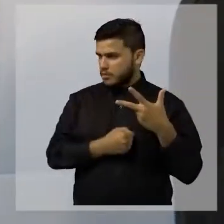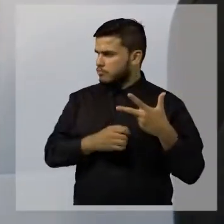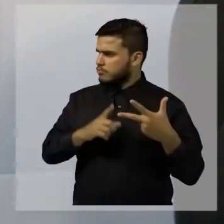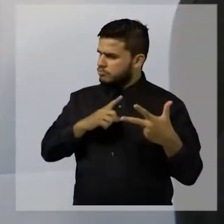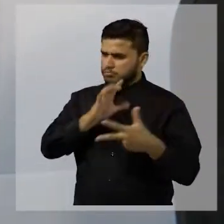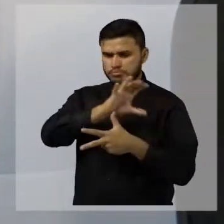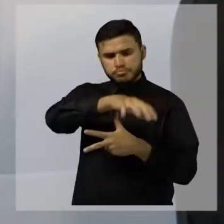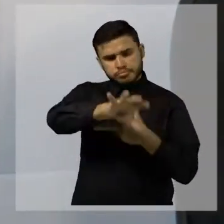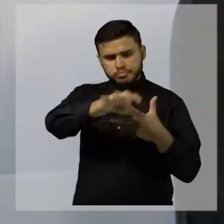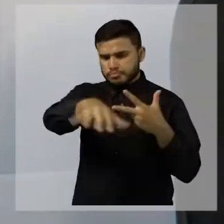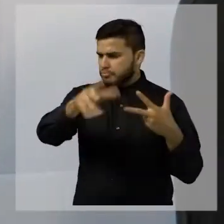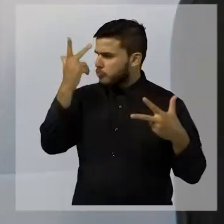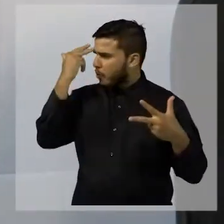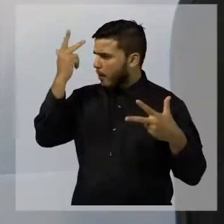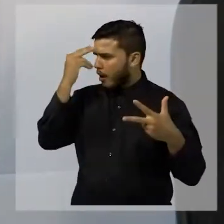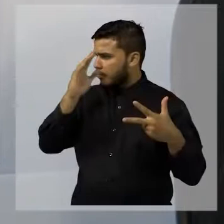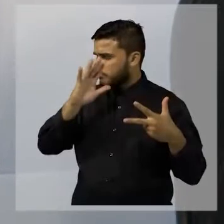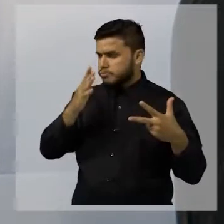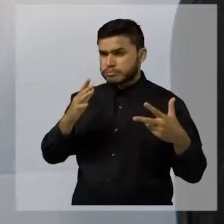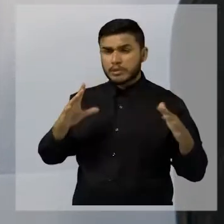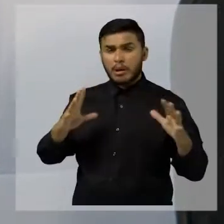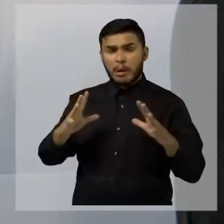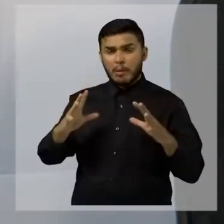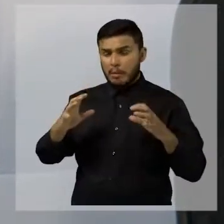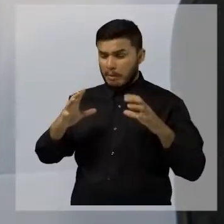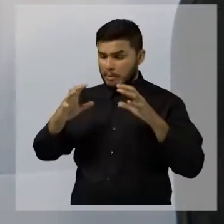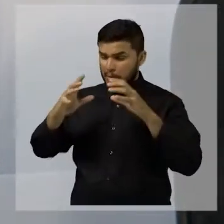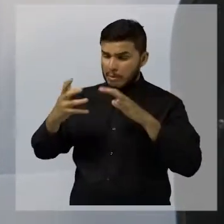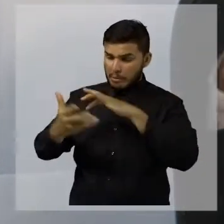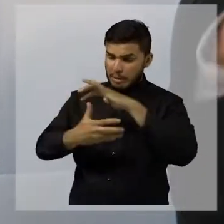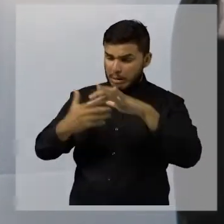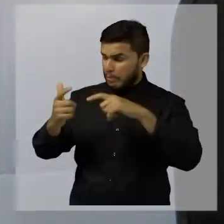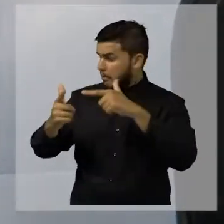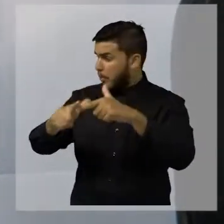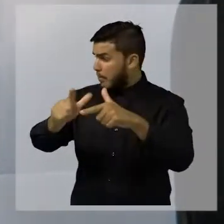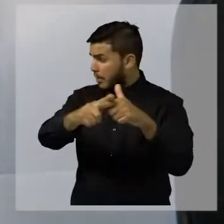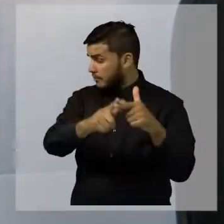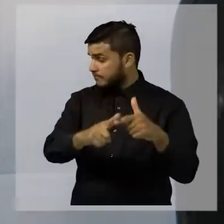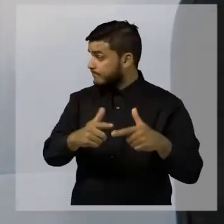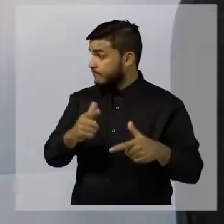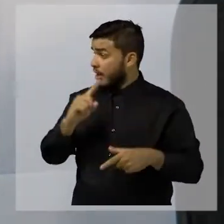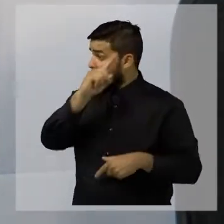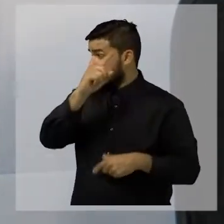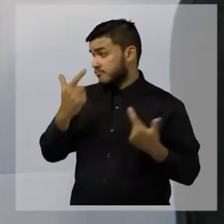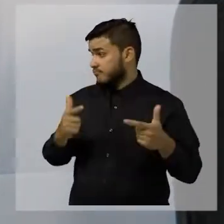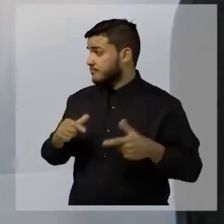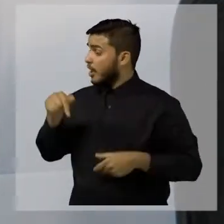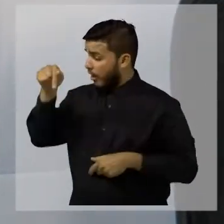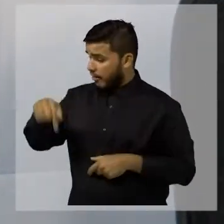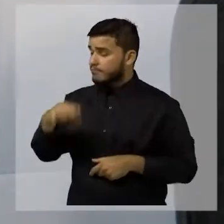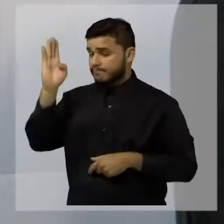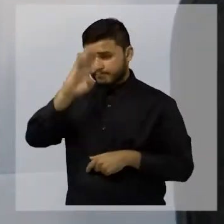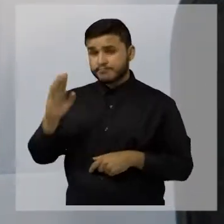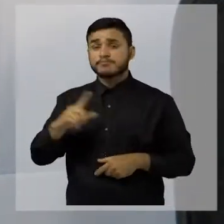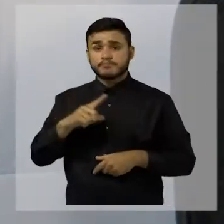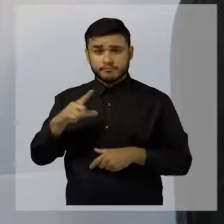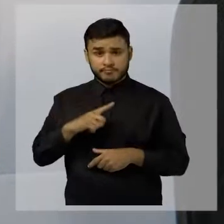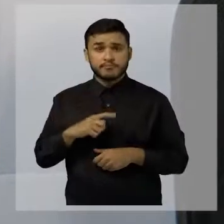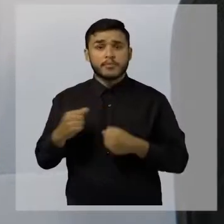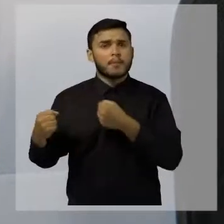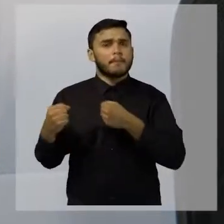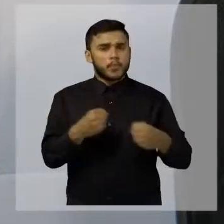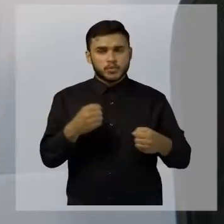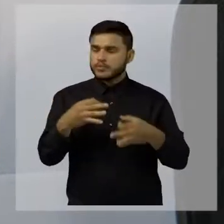Brasil acontece. Você tem uma crise no judiciário, somente no seu órgão maior, que é o Supremo